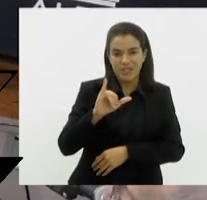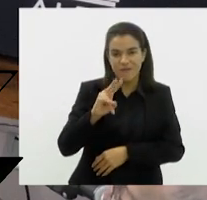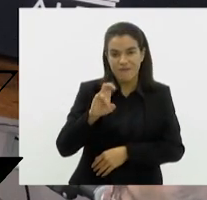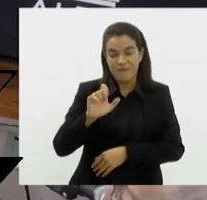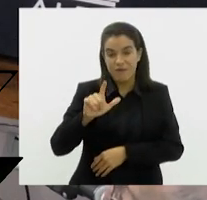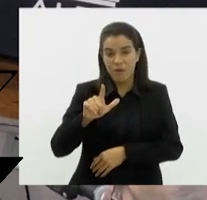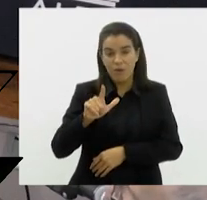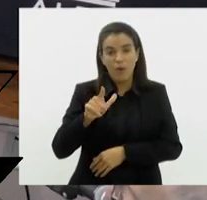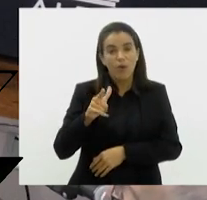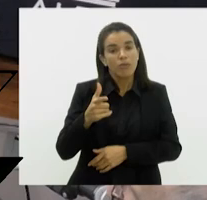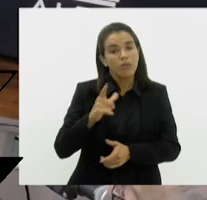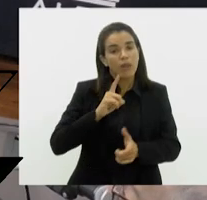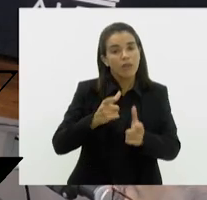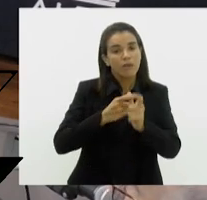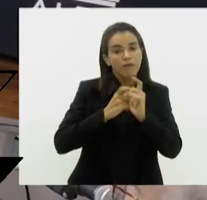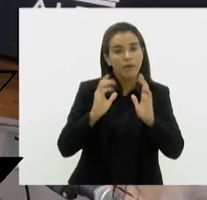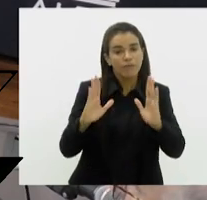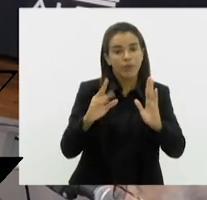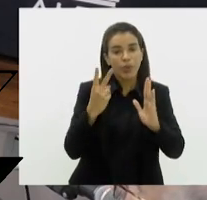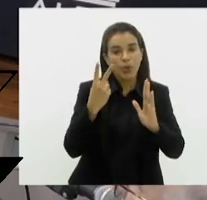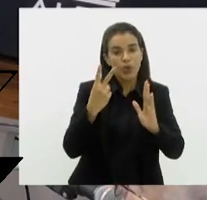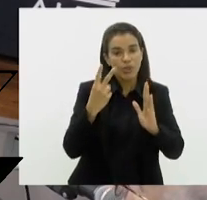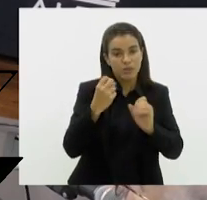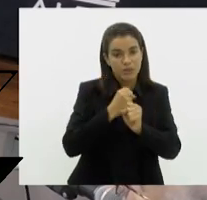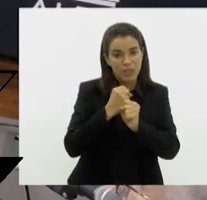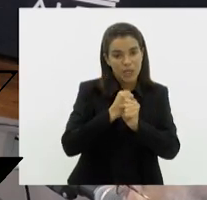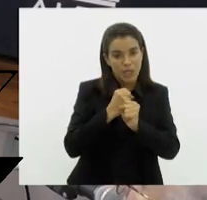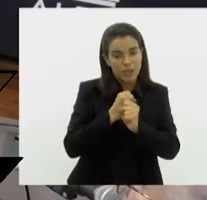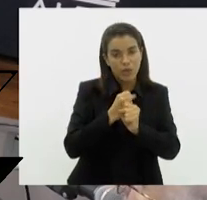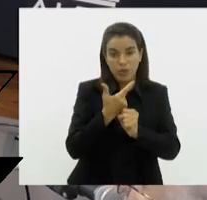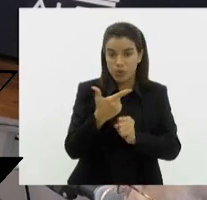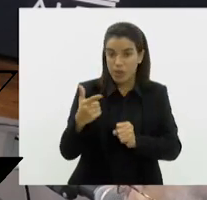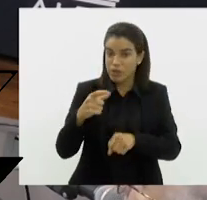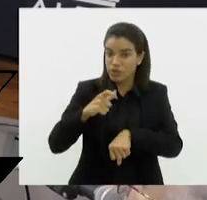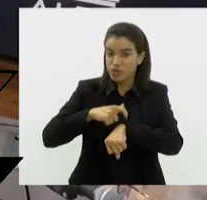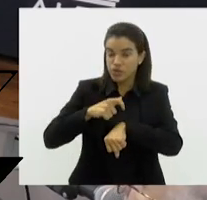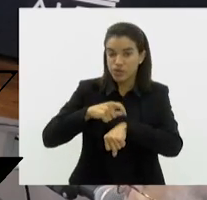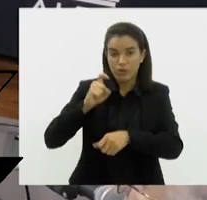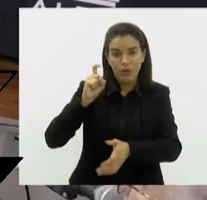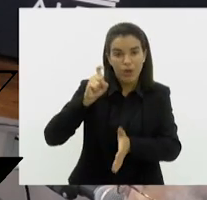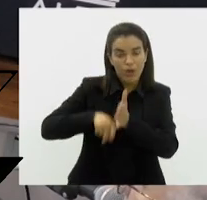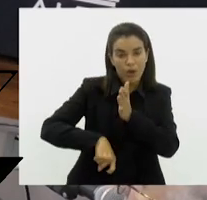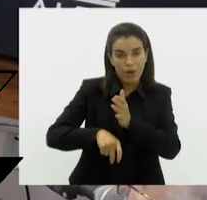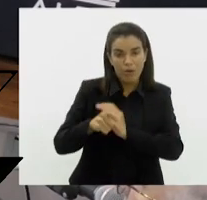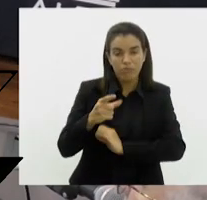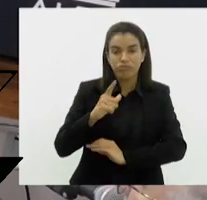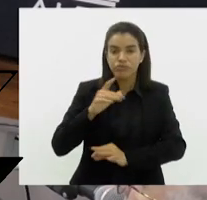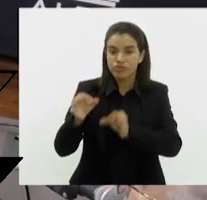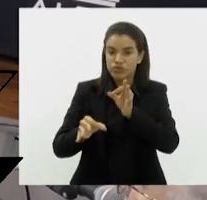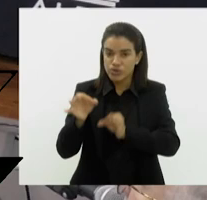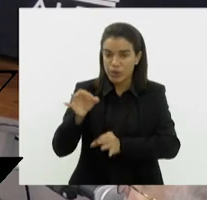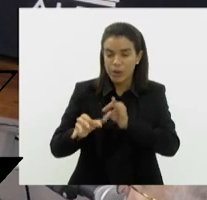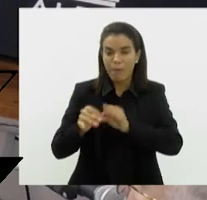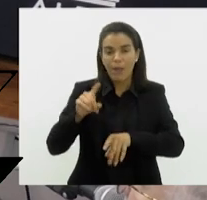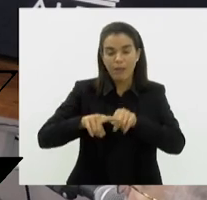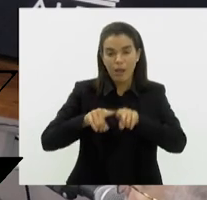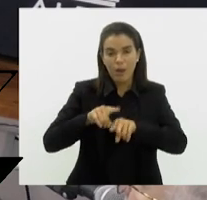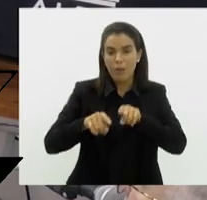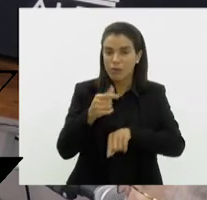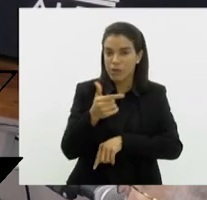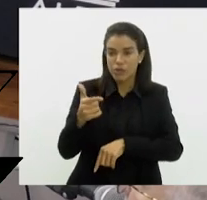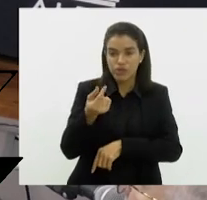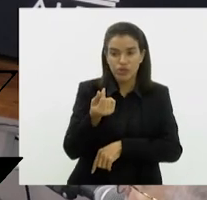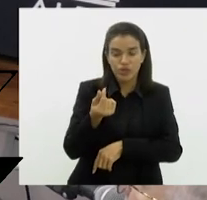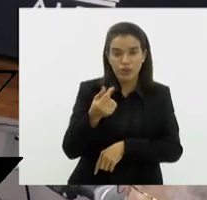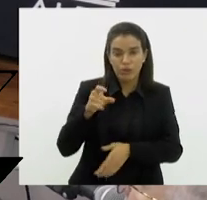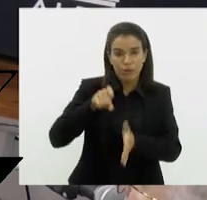por 2 anos, acabou. Prescreveu. Você não tem o direito de cobrar, tem o direito. É transitado em julgado, direito material, mas não tem direito de cobrar mais